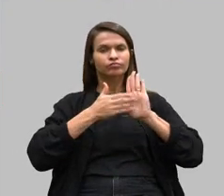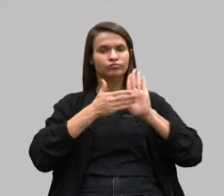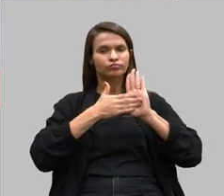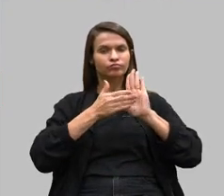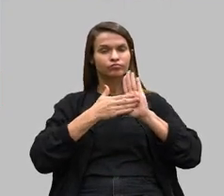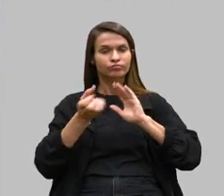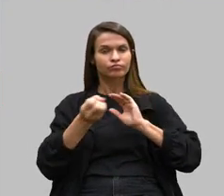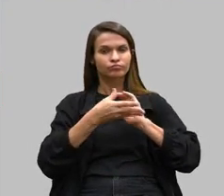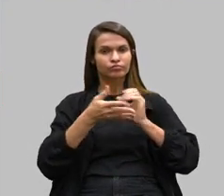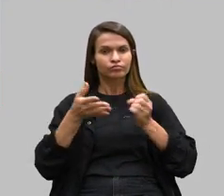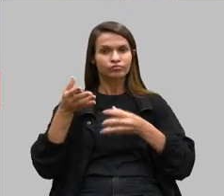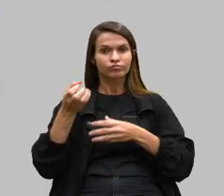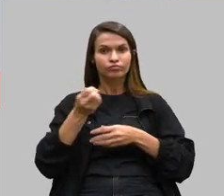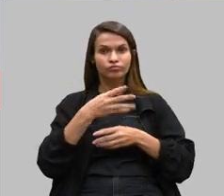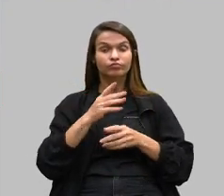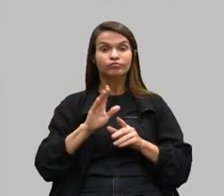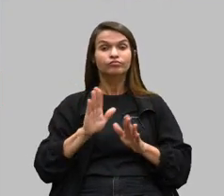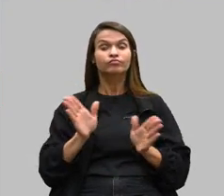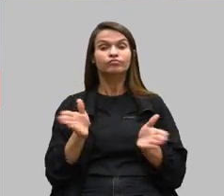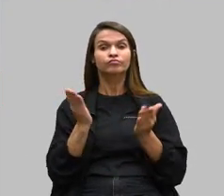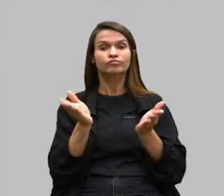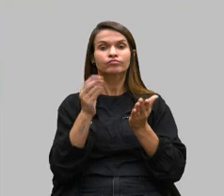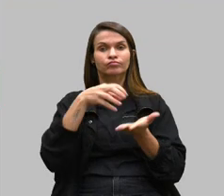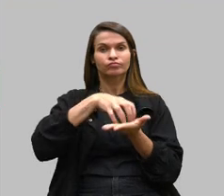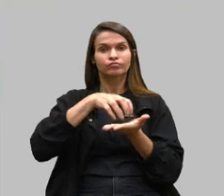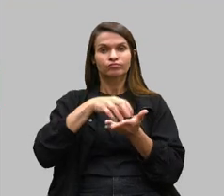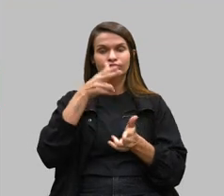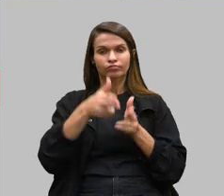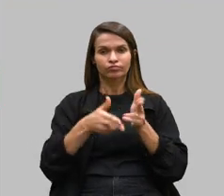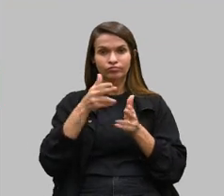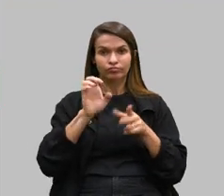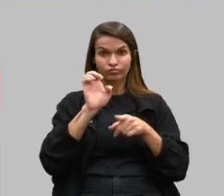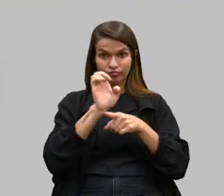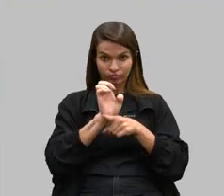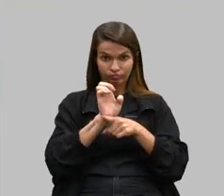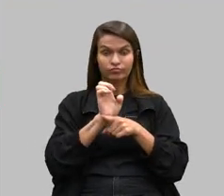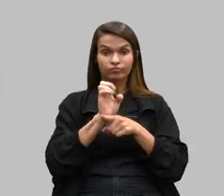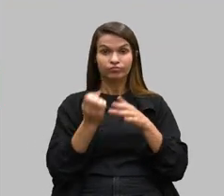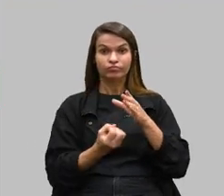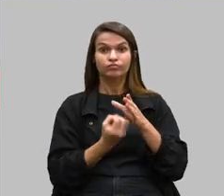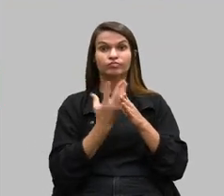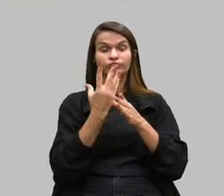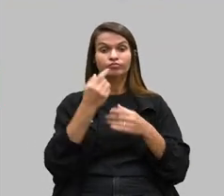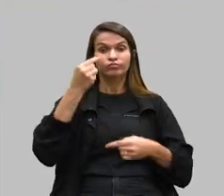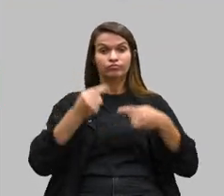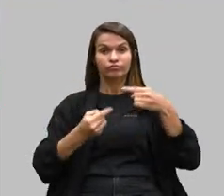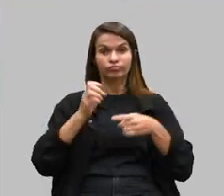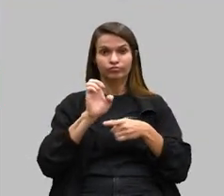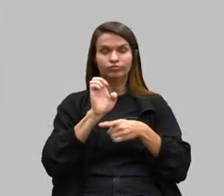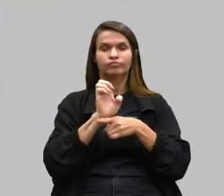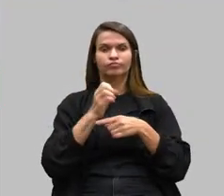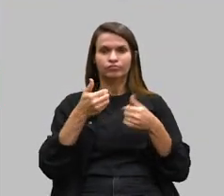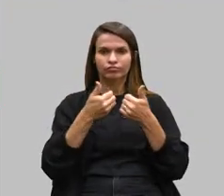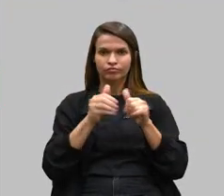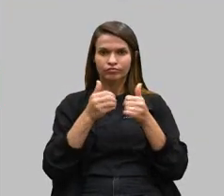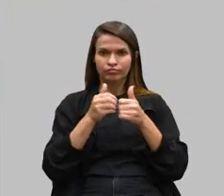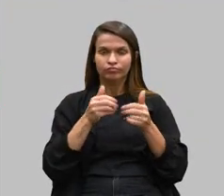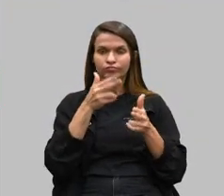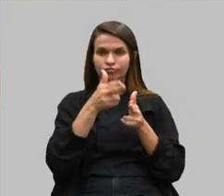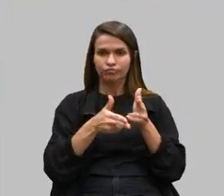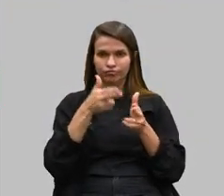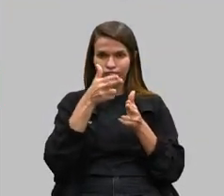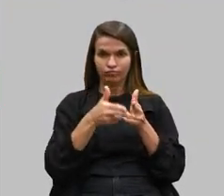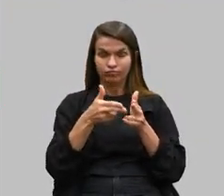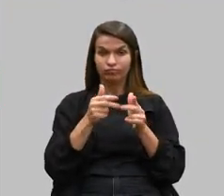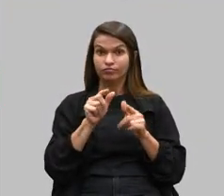inovadoras para impulsionar o Setor Ferroviário do Estado criando a política estadual de transporte Ferroviário